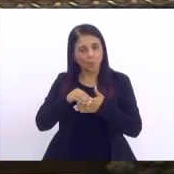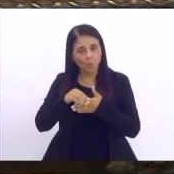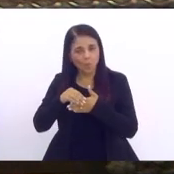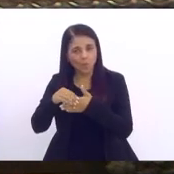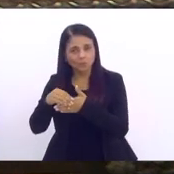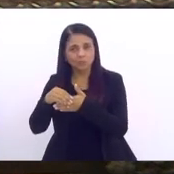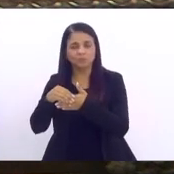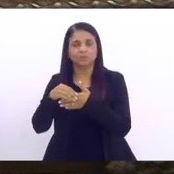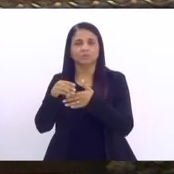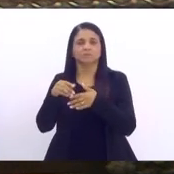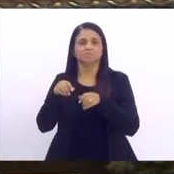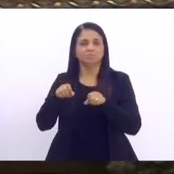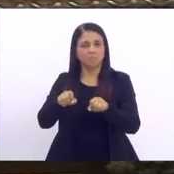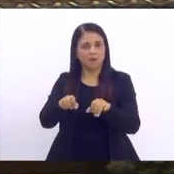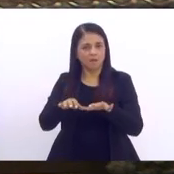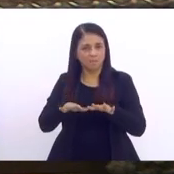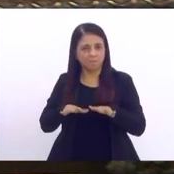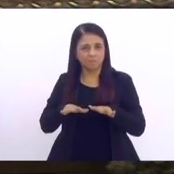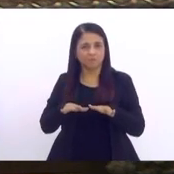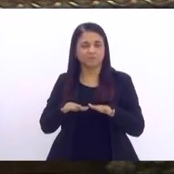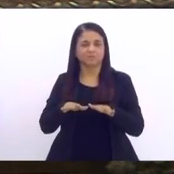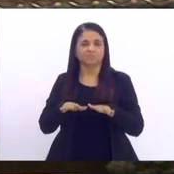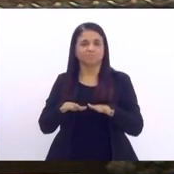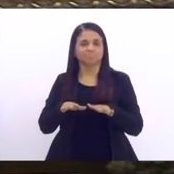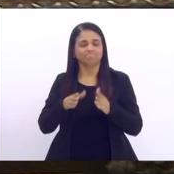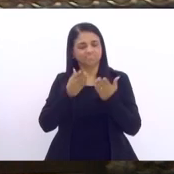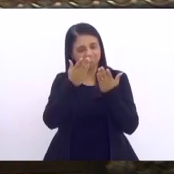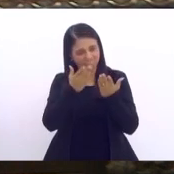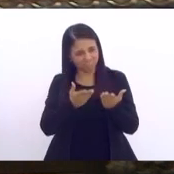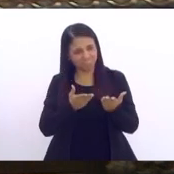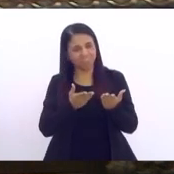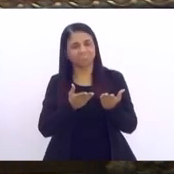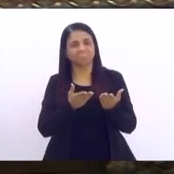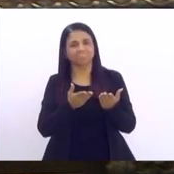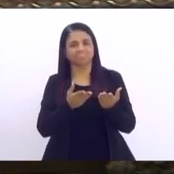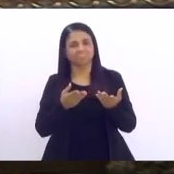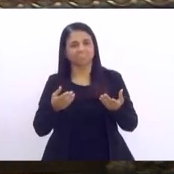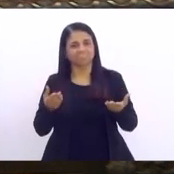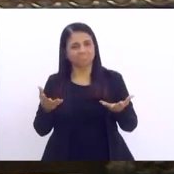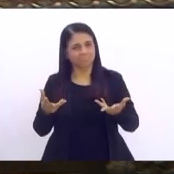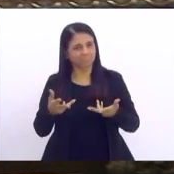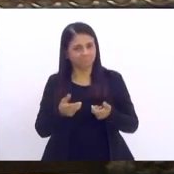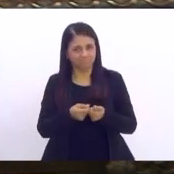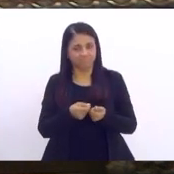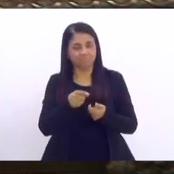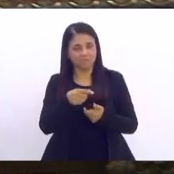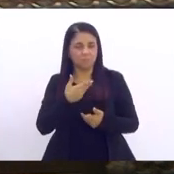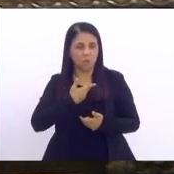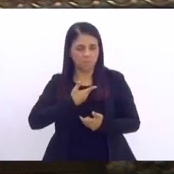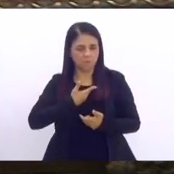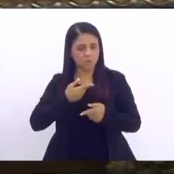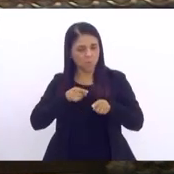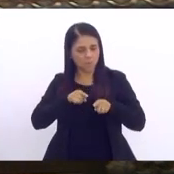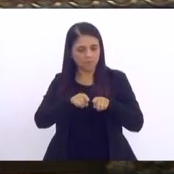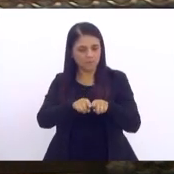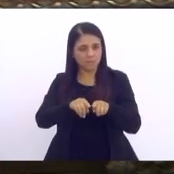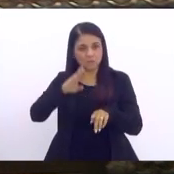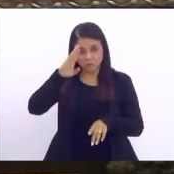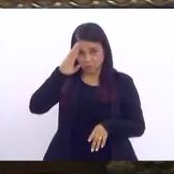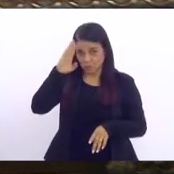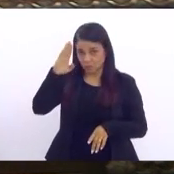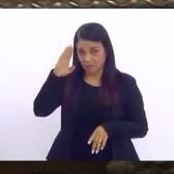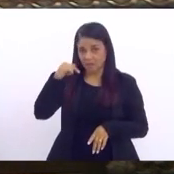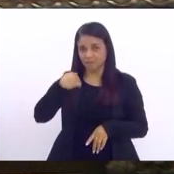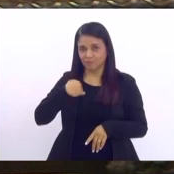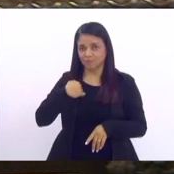da forma que Vossa Excelência conduz. Sabe que você tem um amigo, um parceiro, um soldado, está me dando uma missão